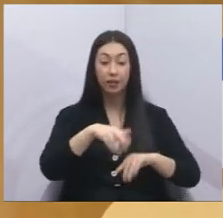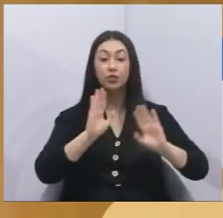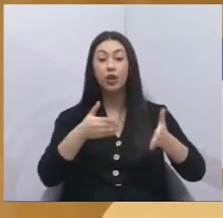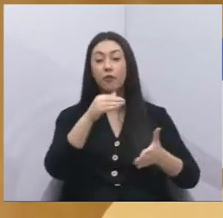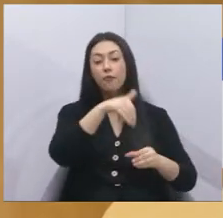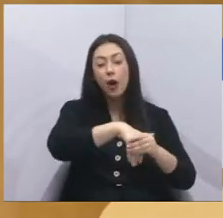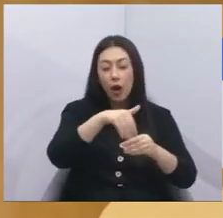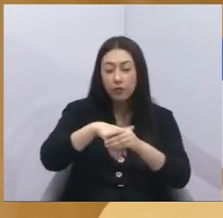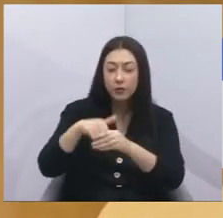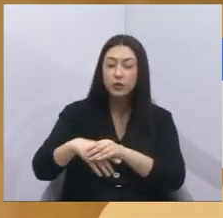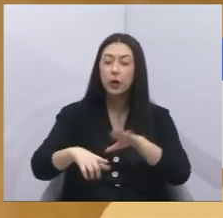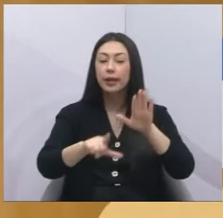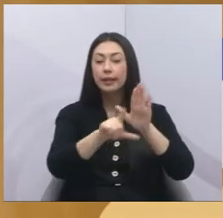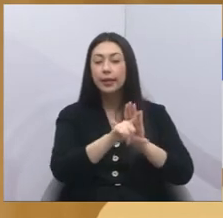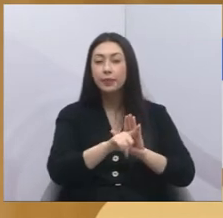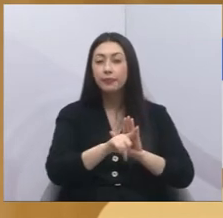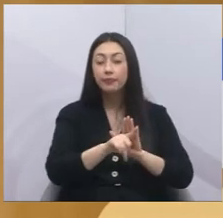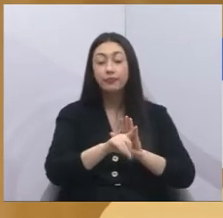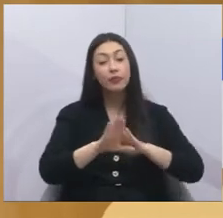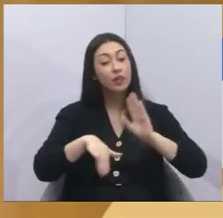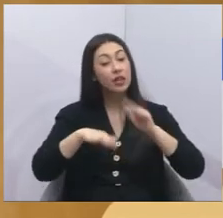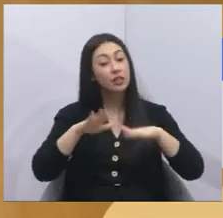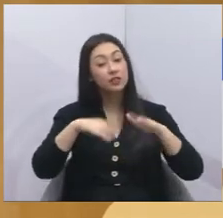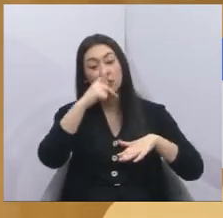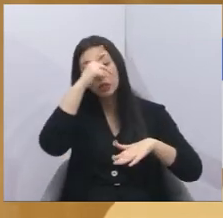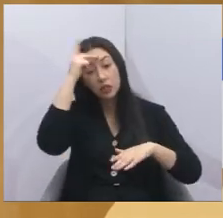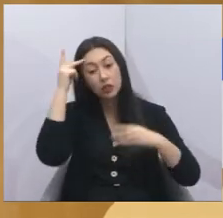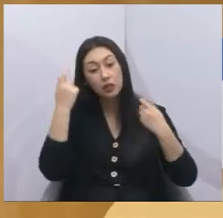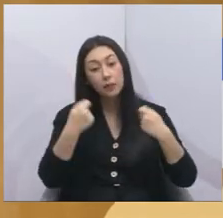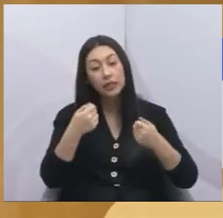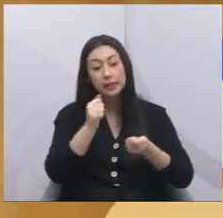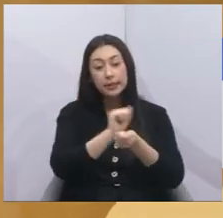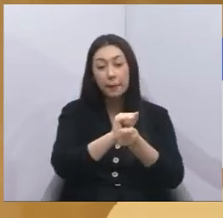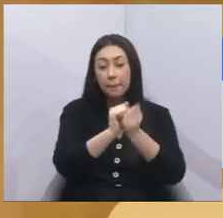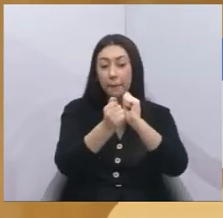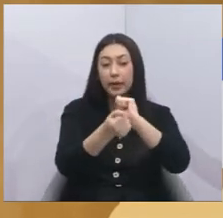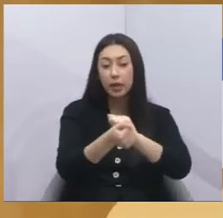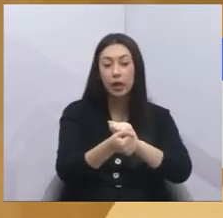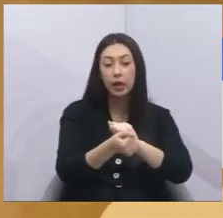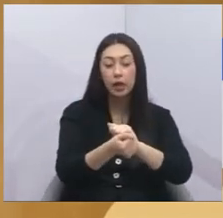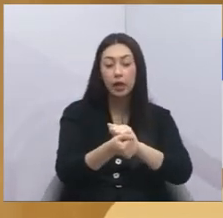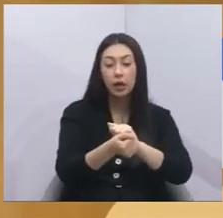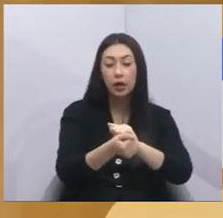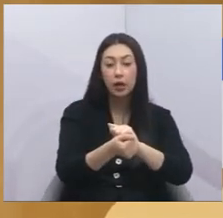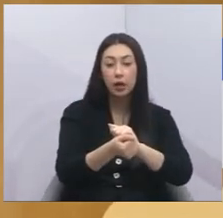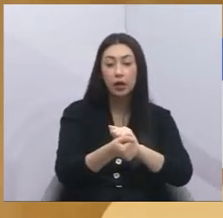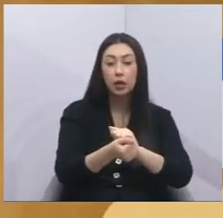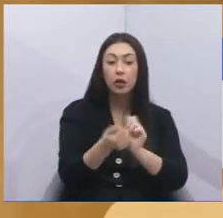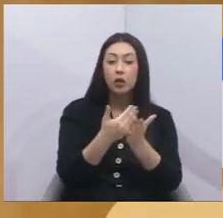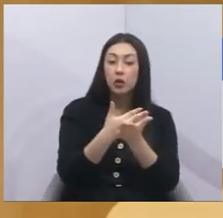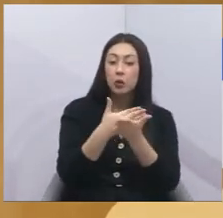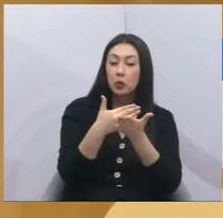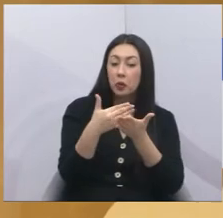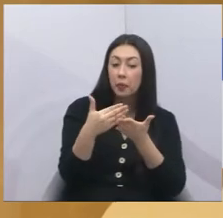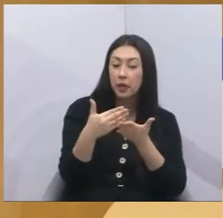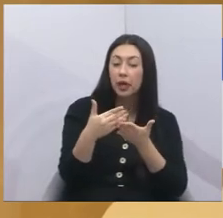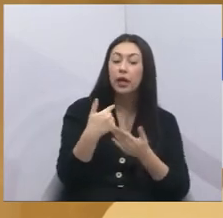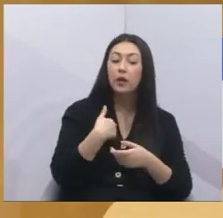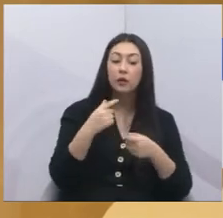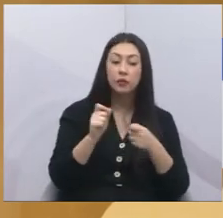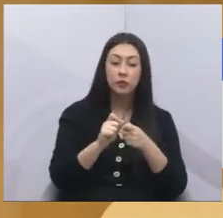leis que a gente coloca, às vezes, até as pessoas se adequarem, principalmente o poder público, para que entre em vigência. Eu fiz um